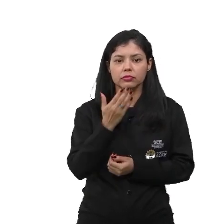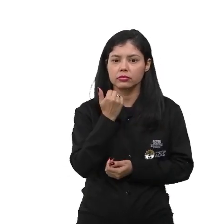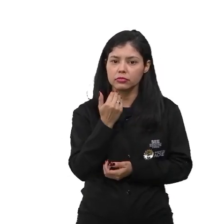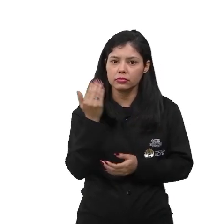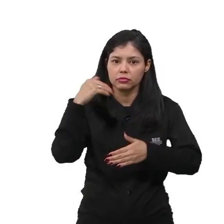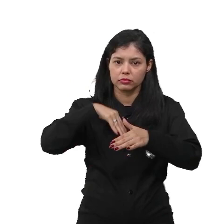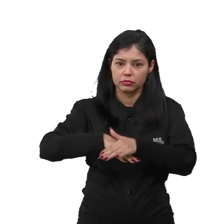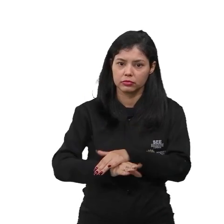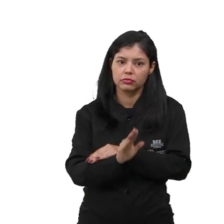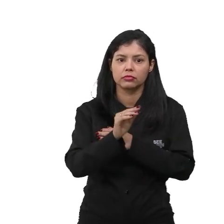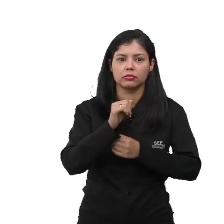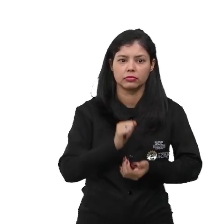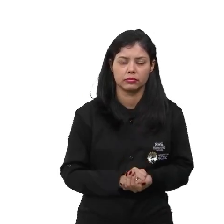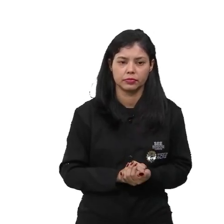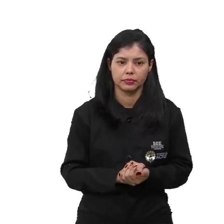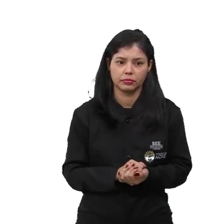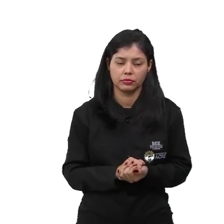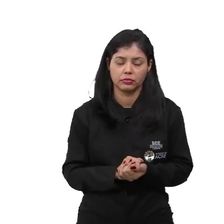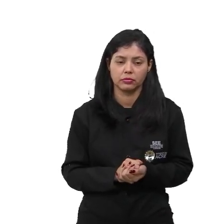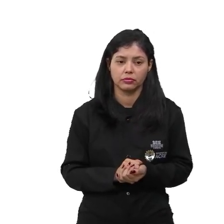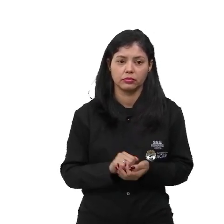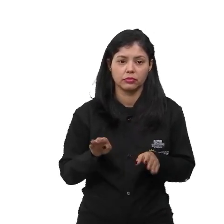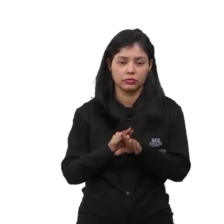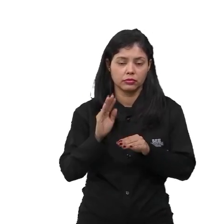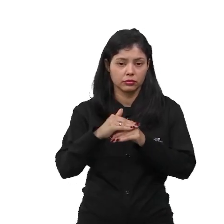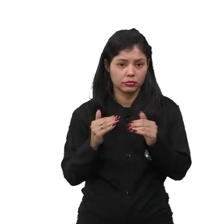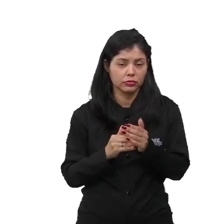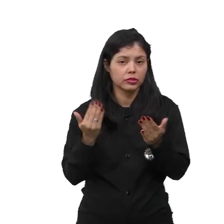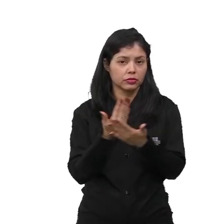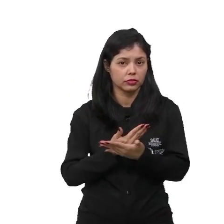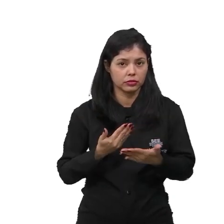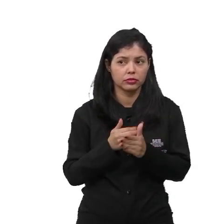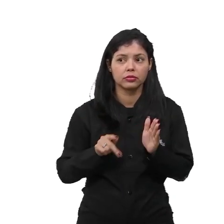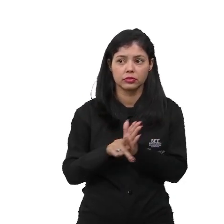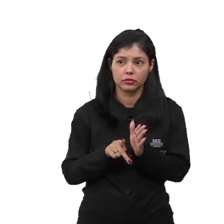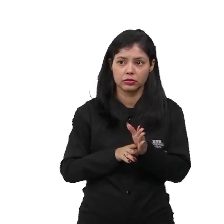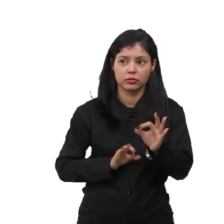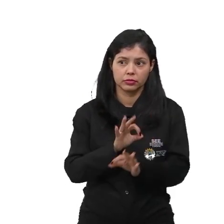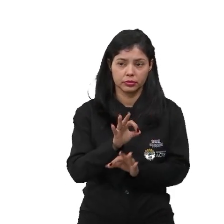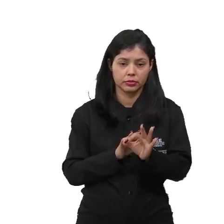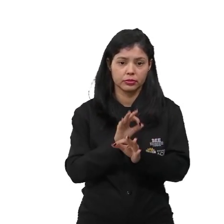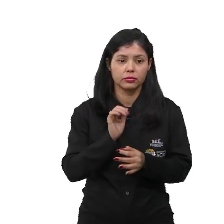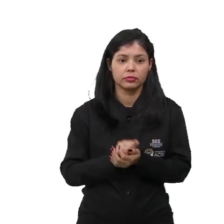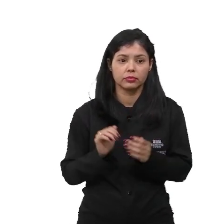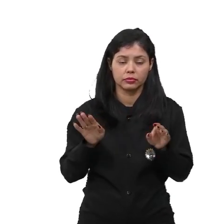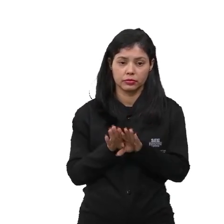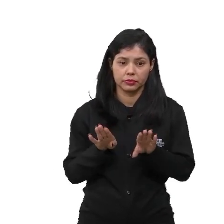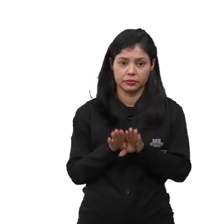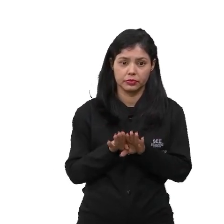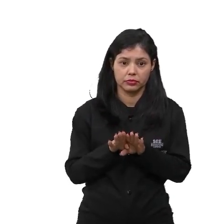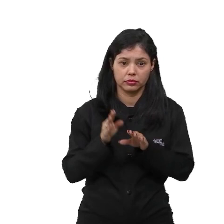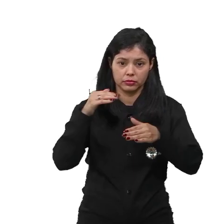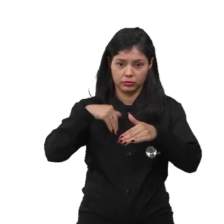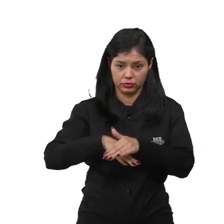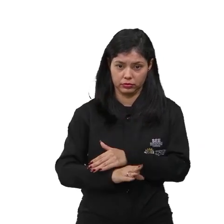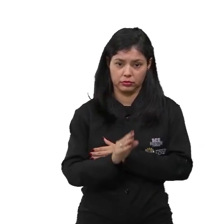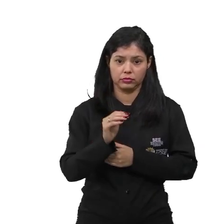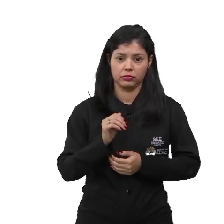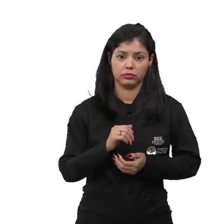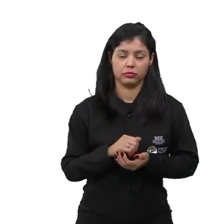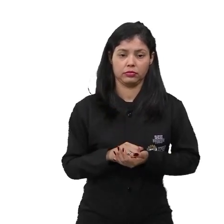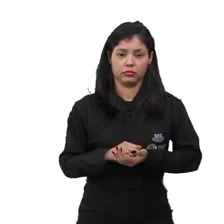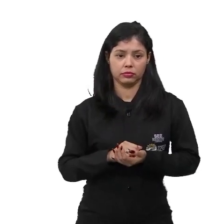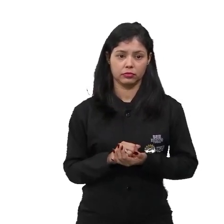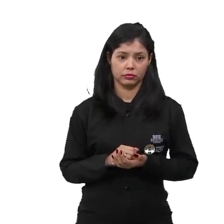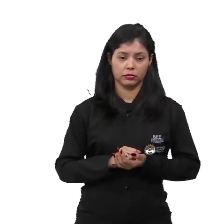bem armazenados, né, bem refrigerados, né, tomar todos os cuidados na hora do preparo e também no seu armazenamento,